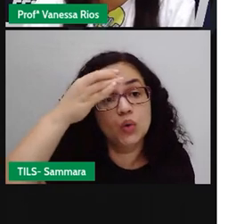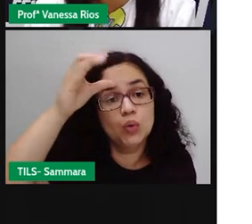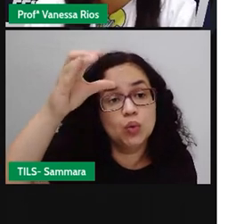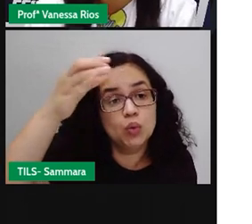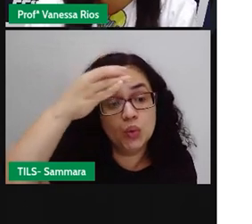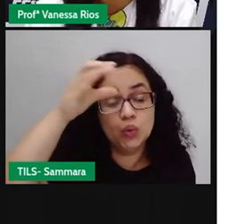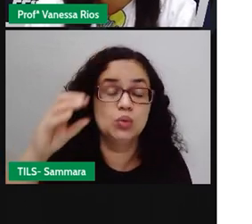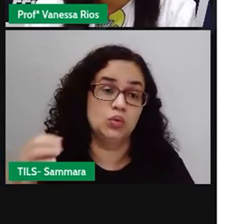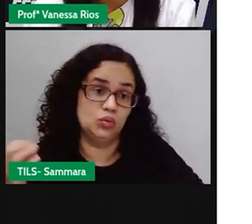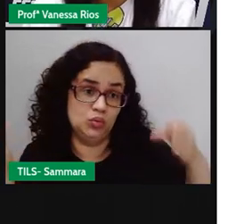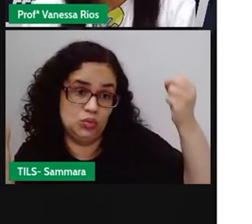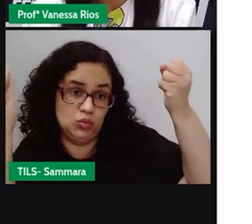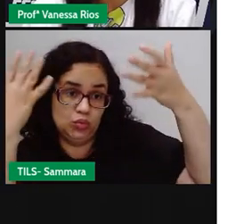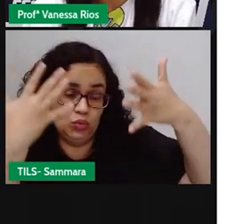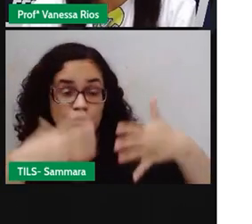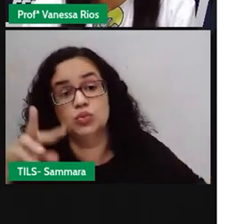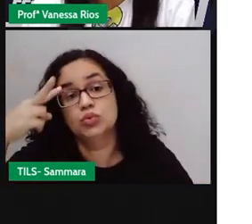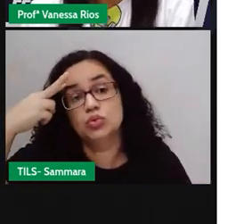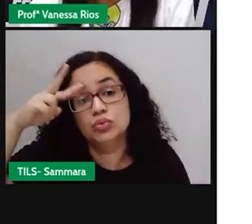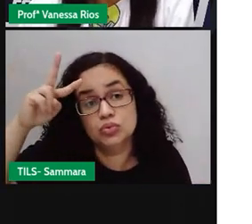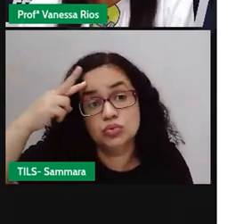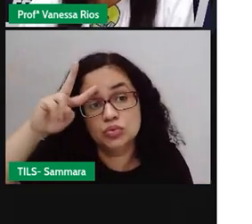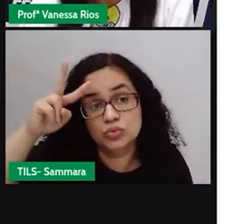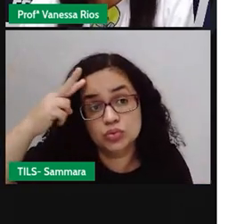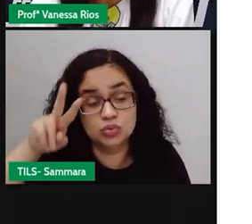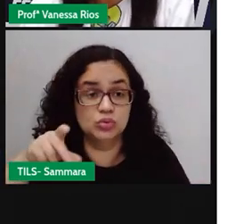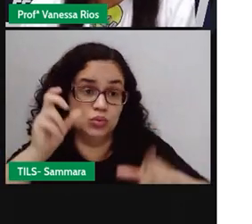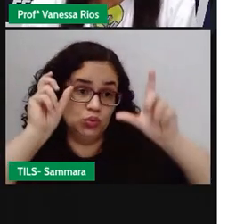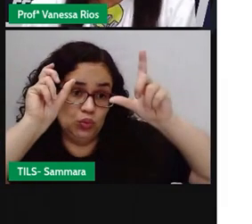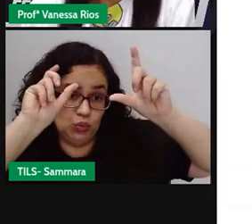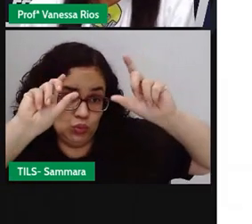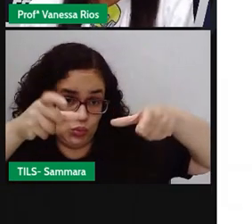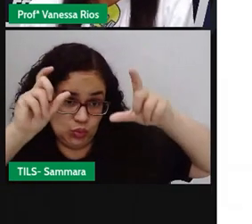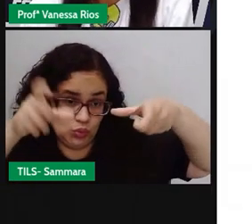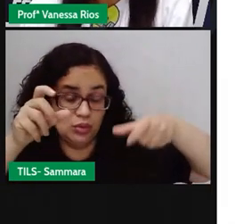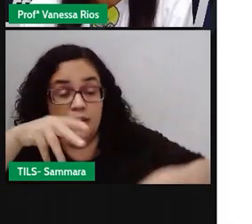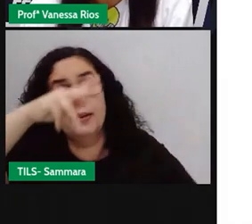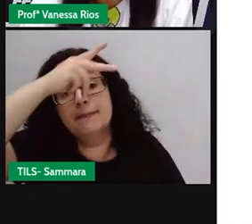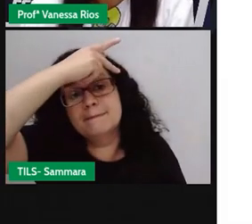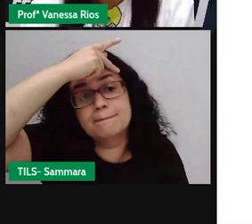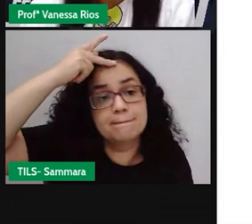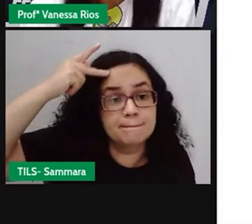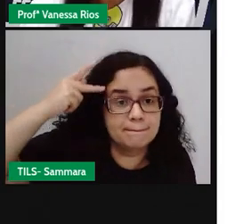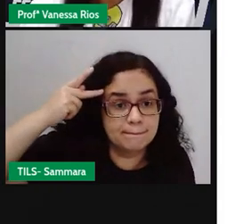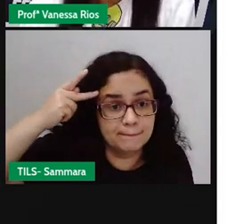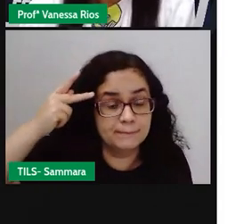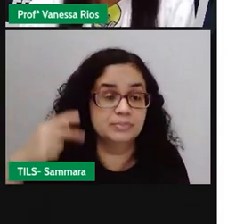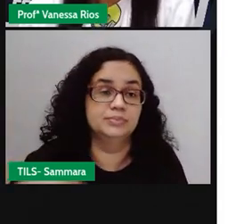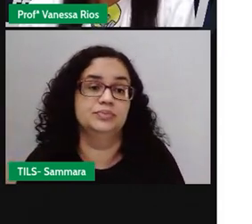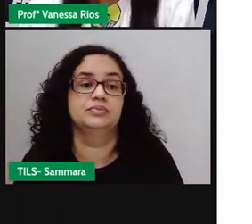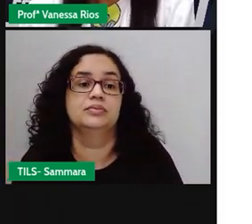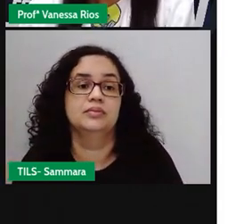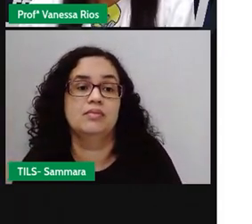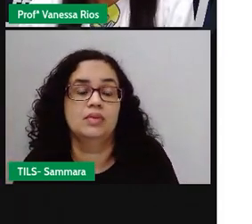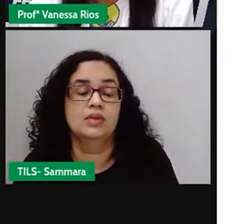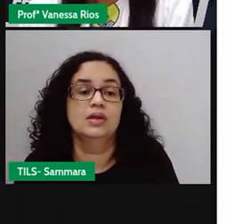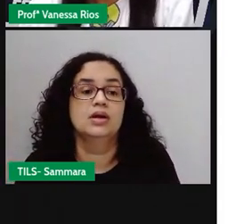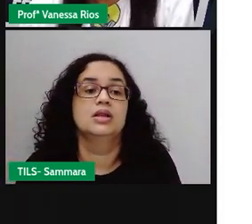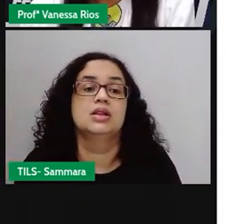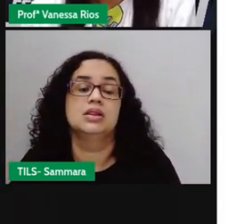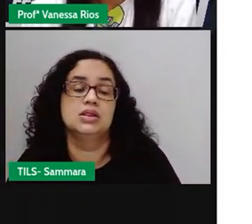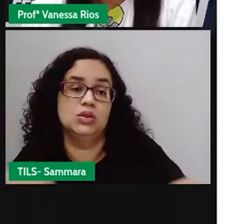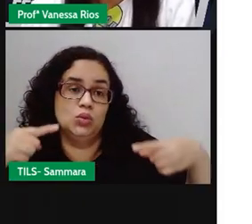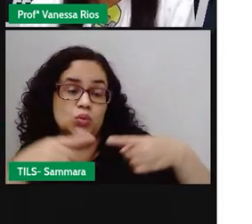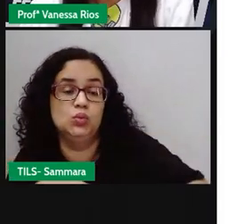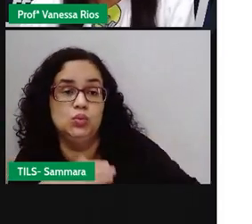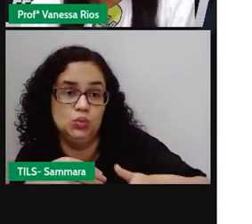e contam a história de determinado lugar, de determinadas pessoas. Então, tudo que se relaciona com